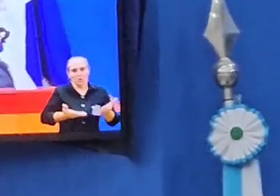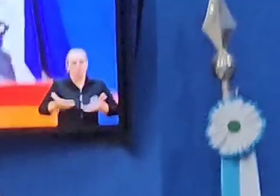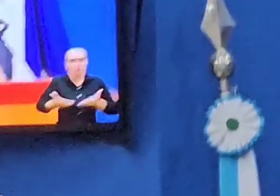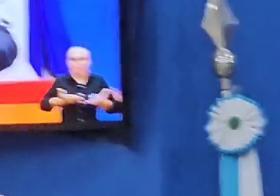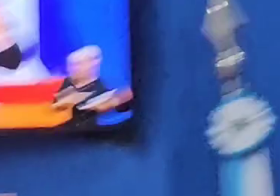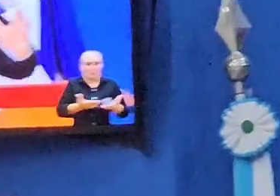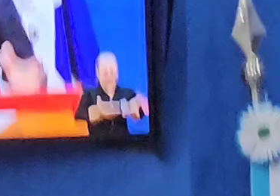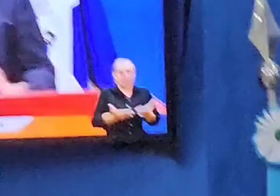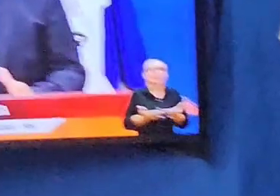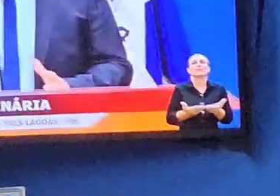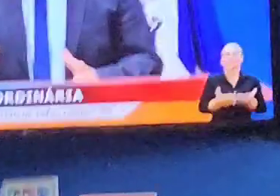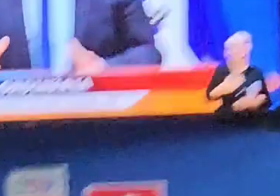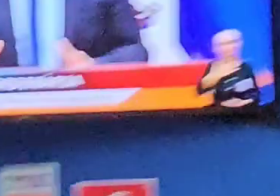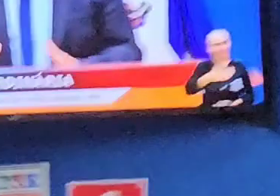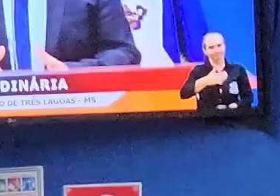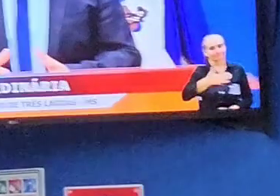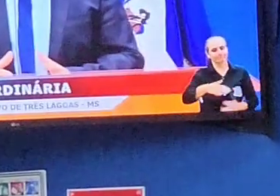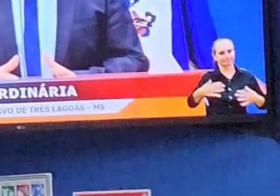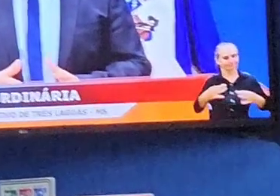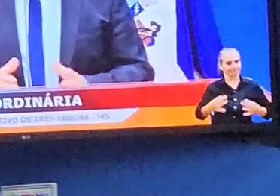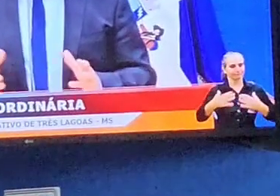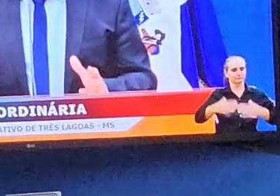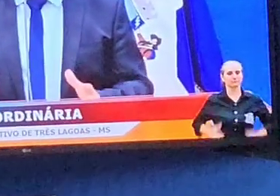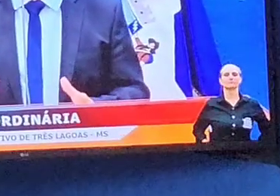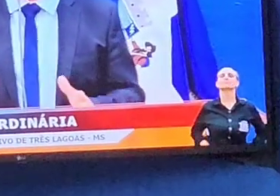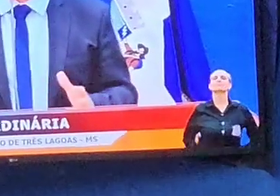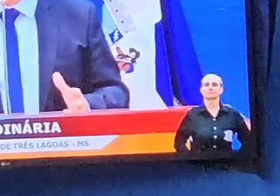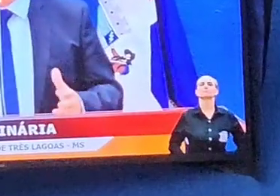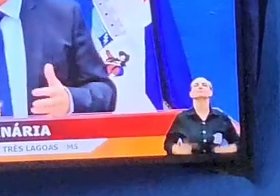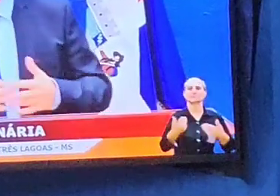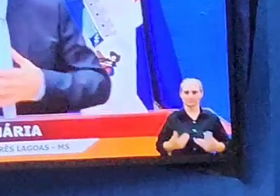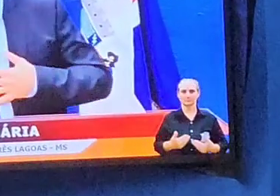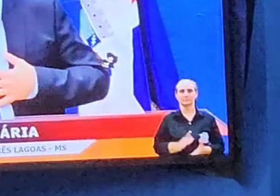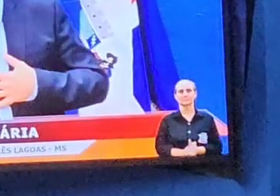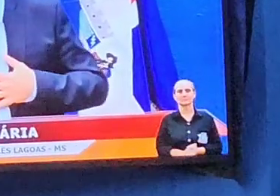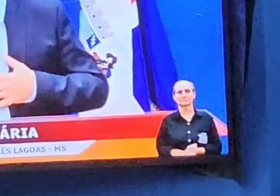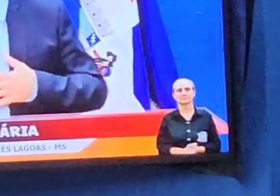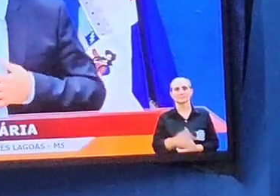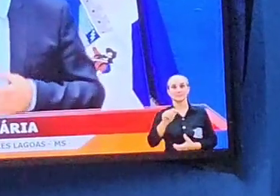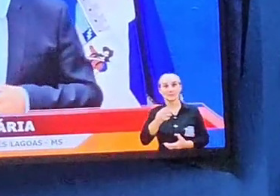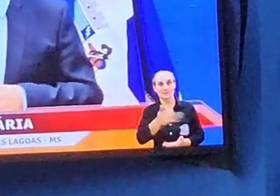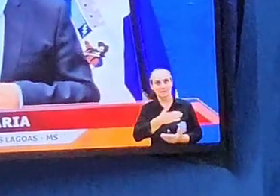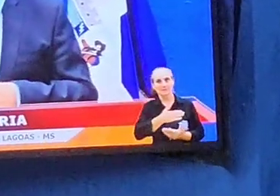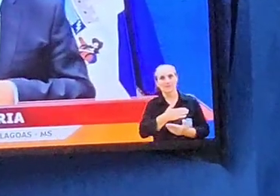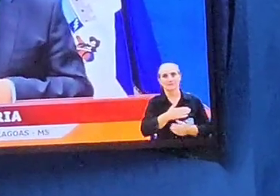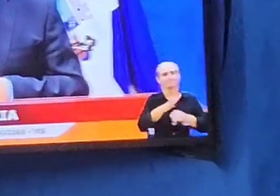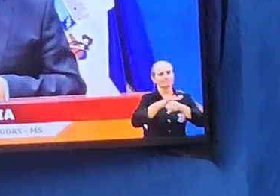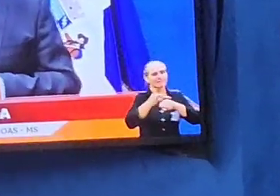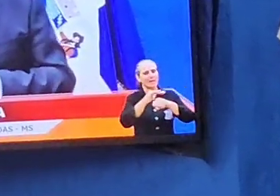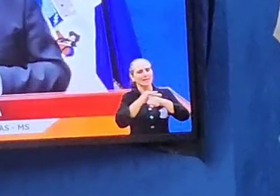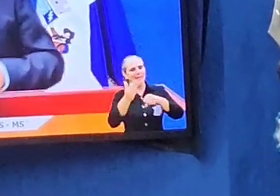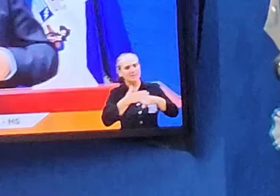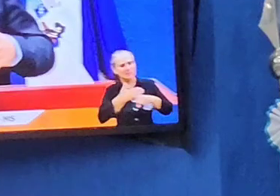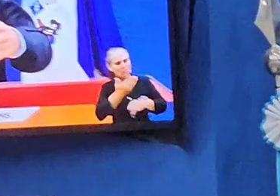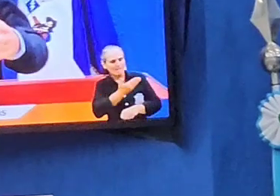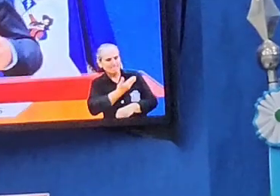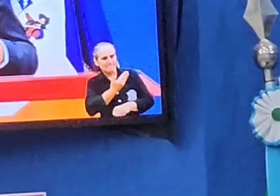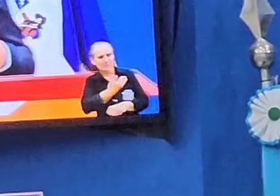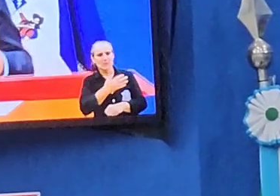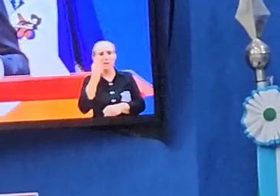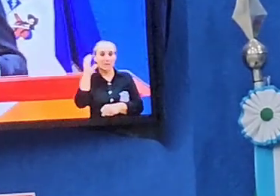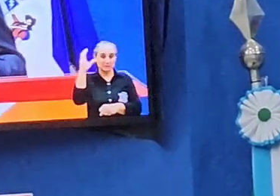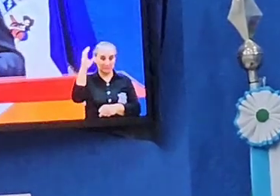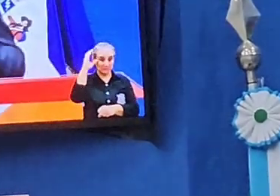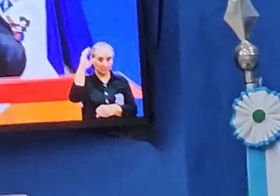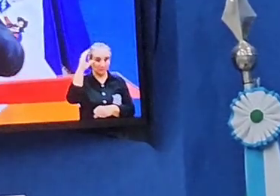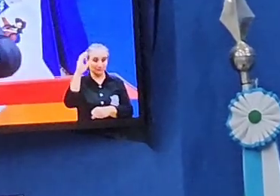que realmente vocês se sintam acalentados pelo amigo aqui, Dr. Cassiano Maia, e que vocês